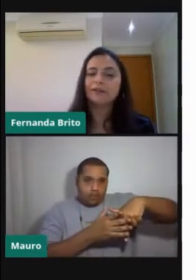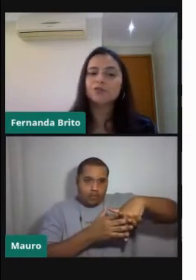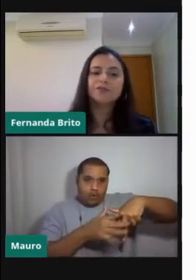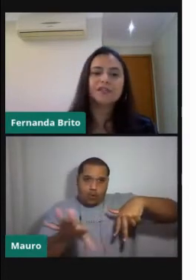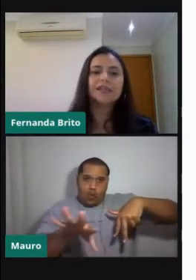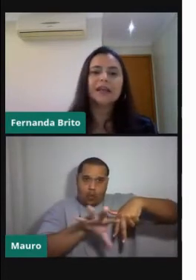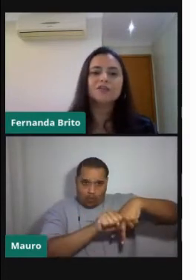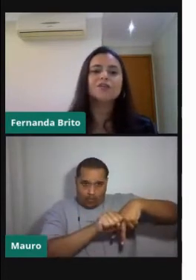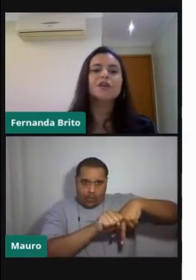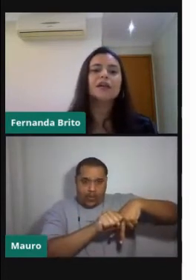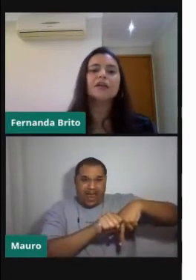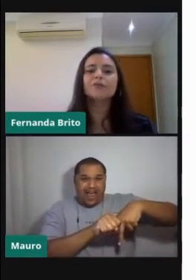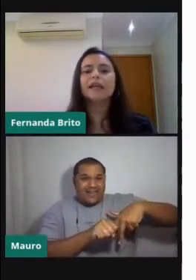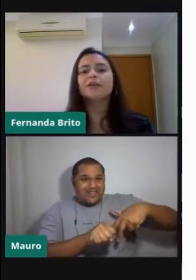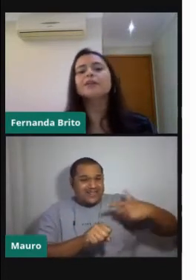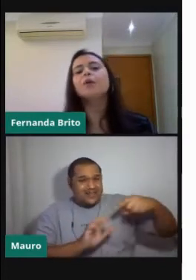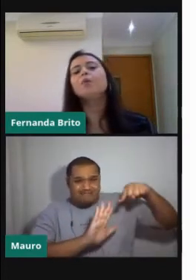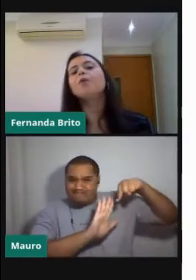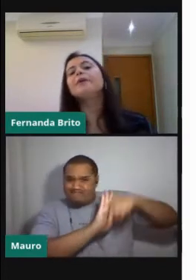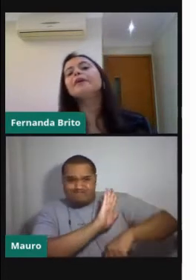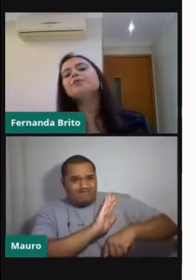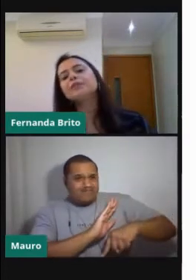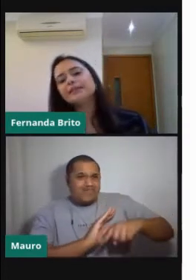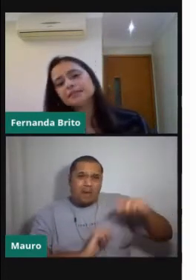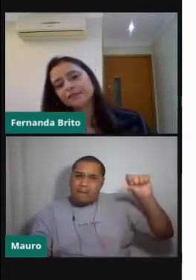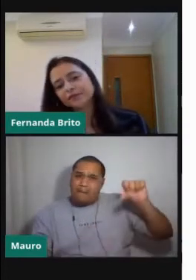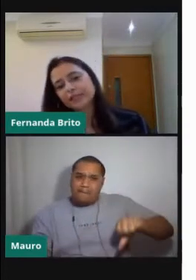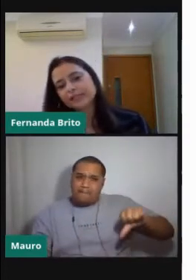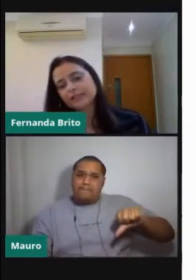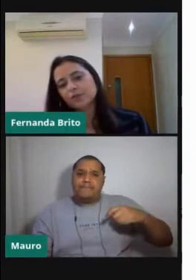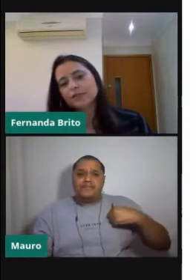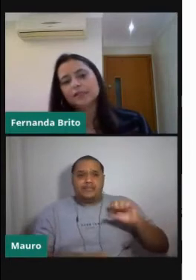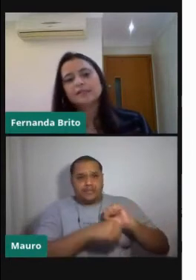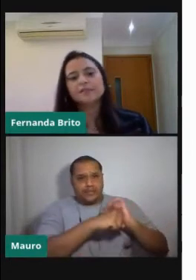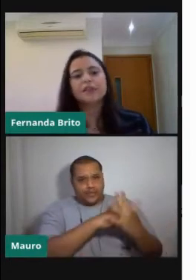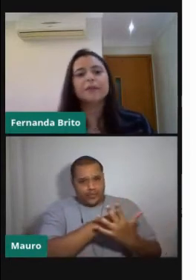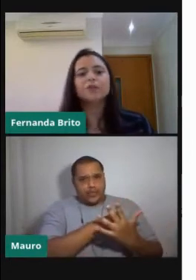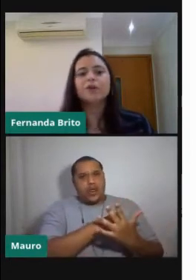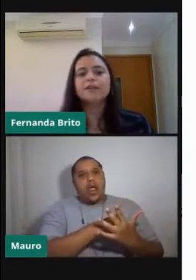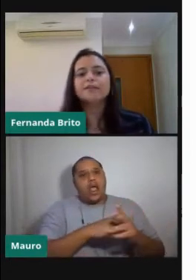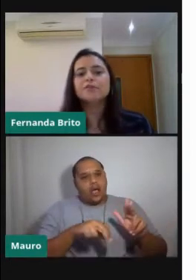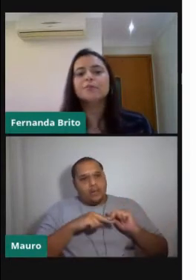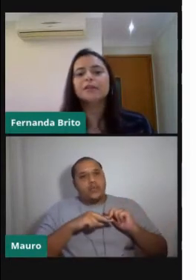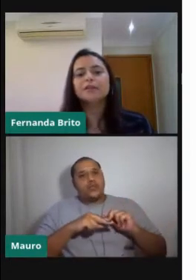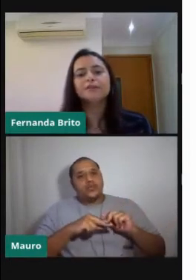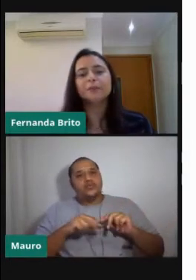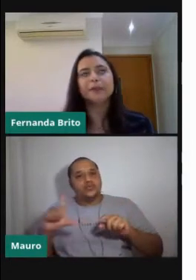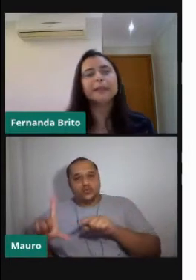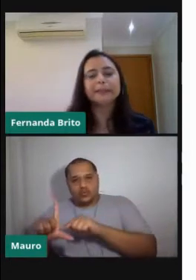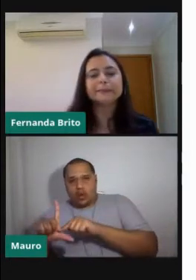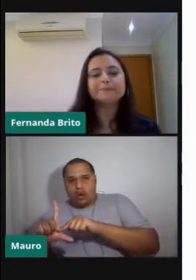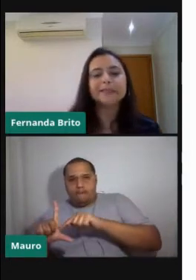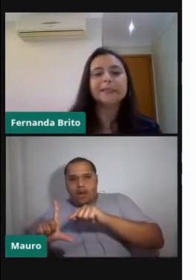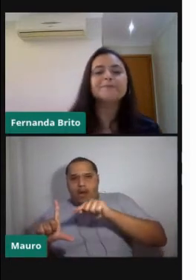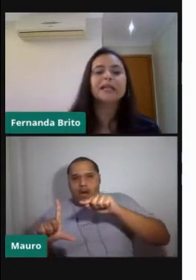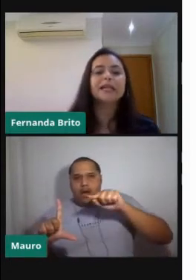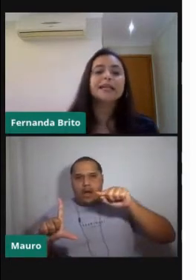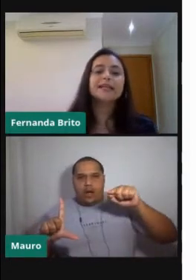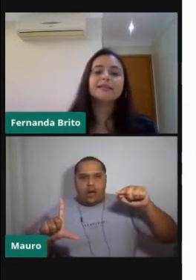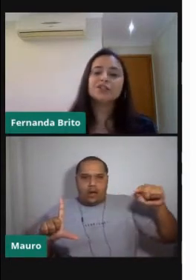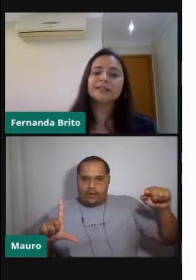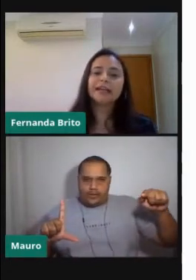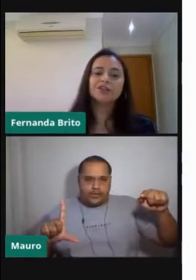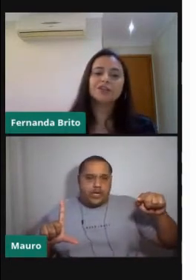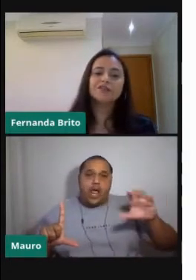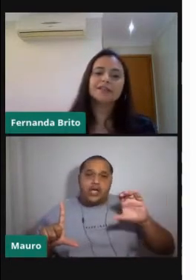imunológica é insuficiente. Eu tenho, então, o aumento dessas citocinas inflamatórias e uma linfopenia, né?